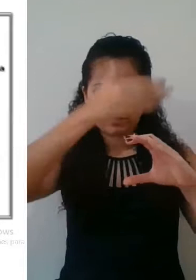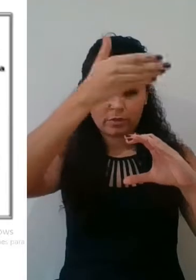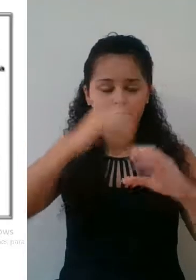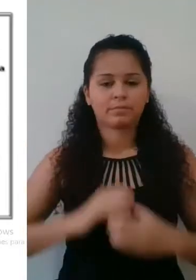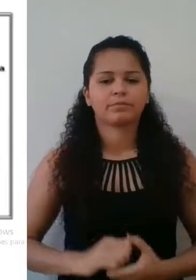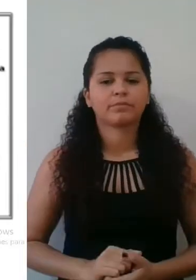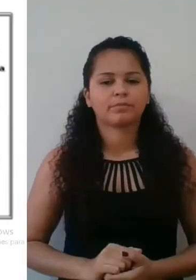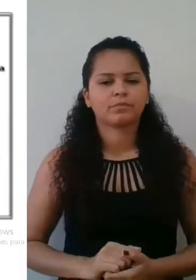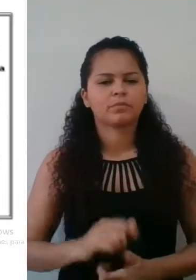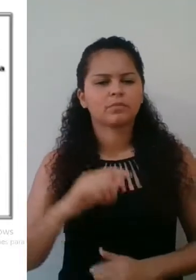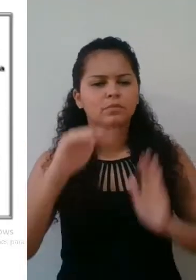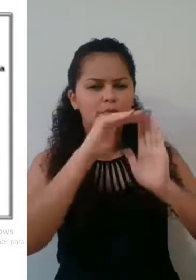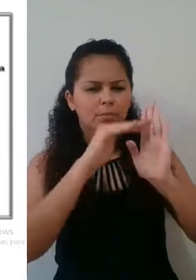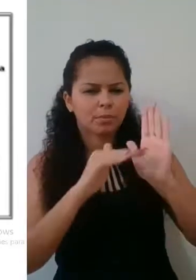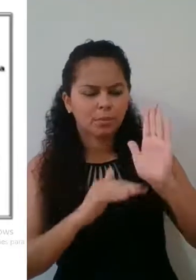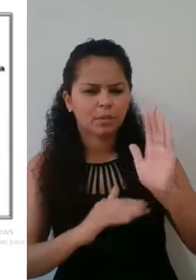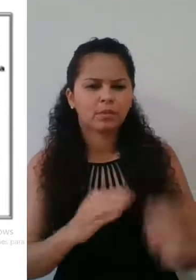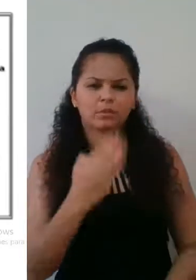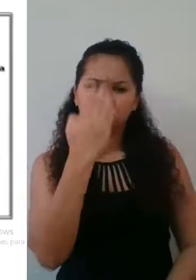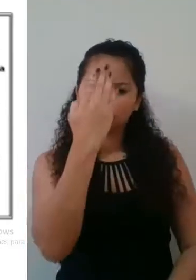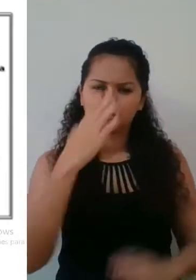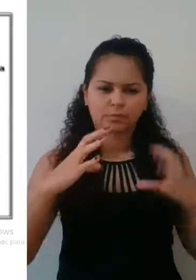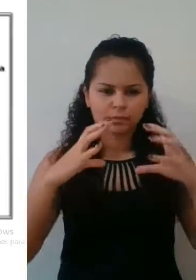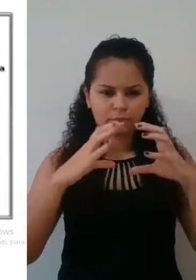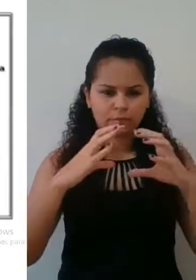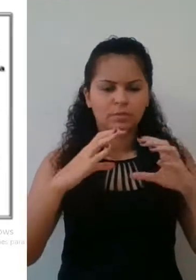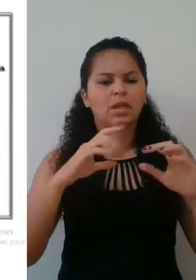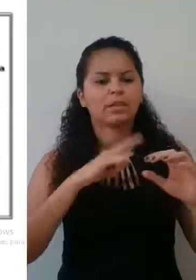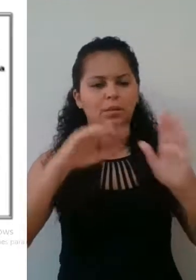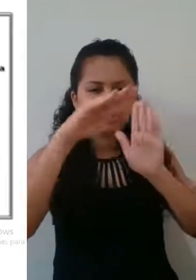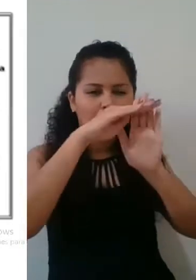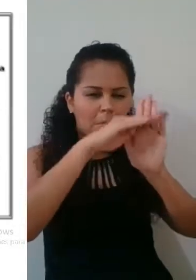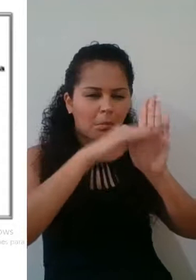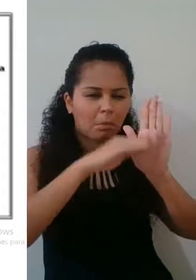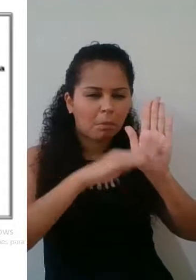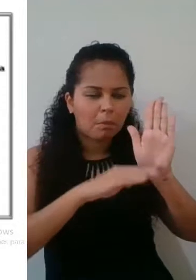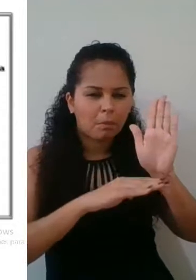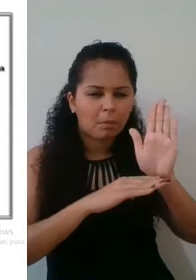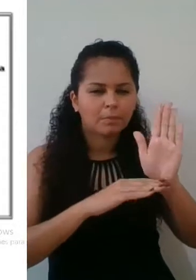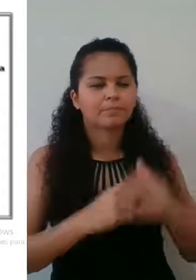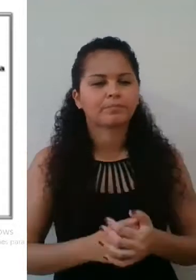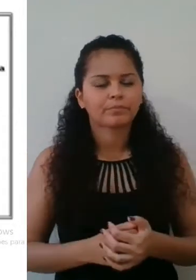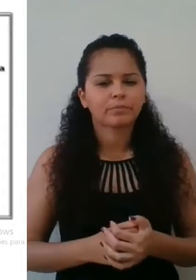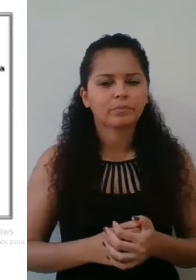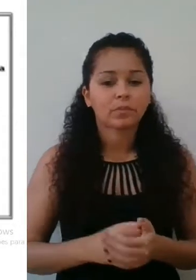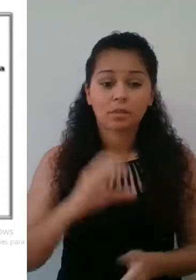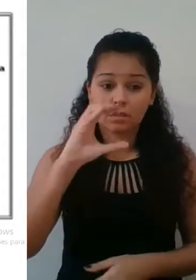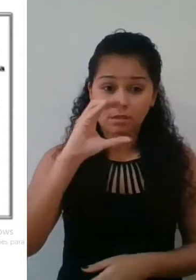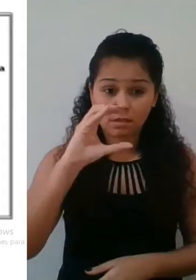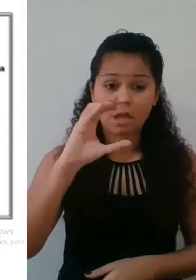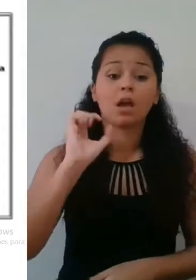Elementos do espelho esférico. Nós temos esses elementos todos aqui, tá? Então vamos lá. O C é o centro